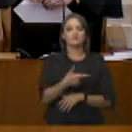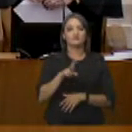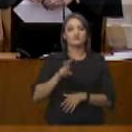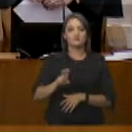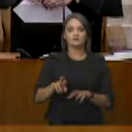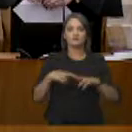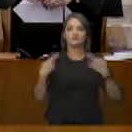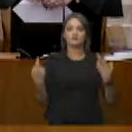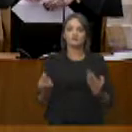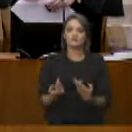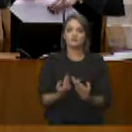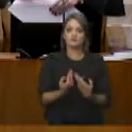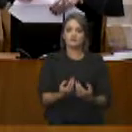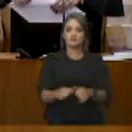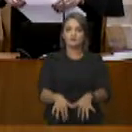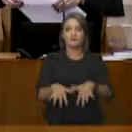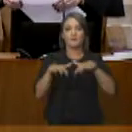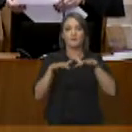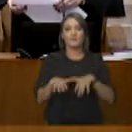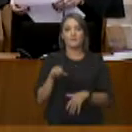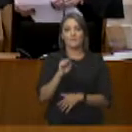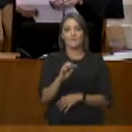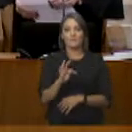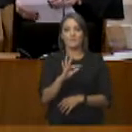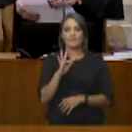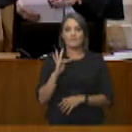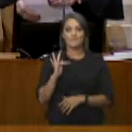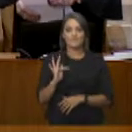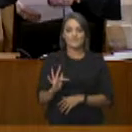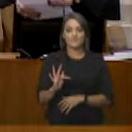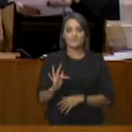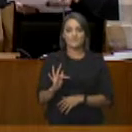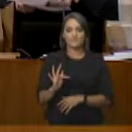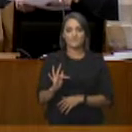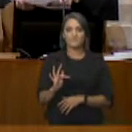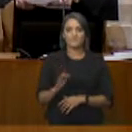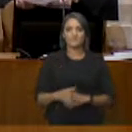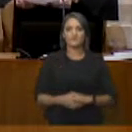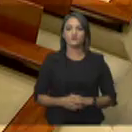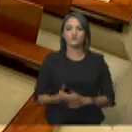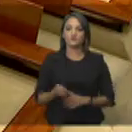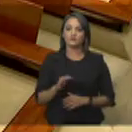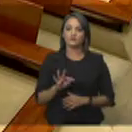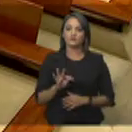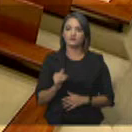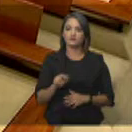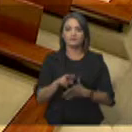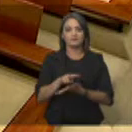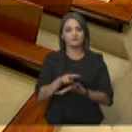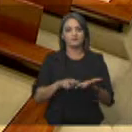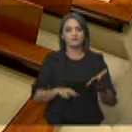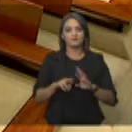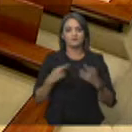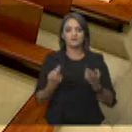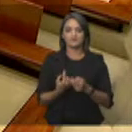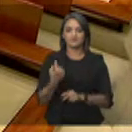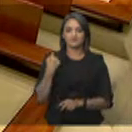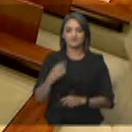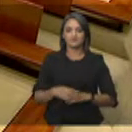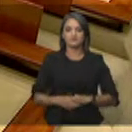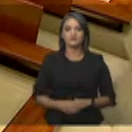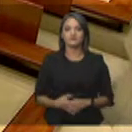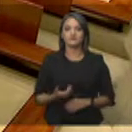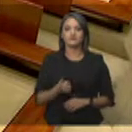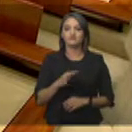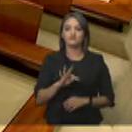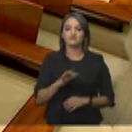extraordinária do Plenário do Supremo Tribunal Federal, passando a leitura da ata da sessão. Ata